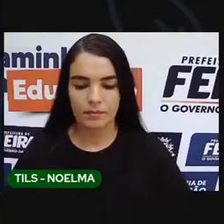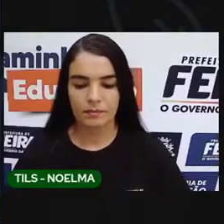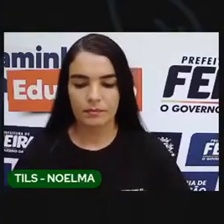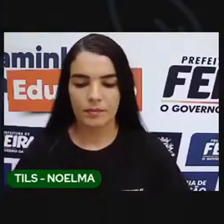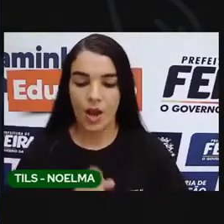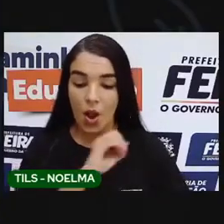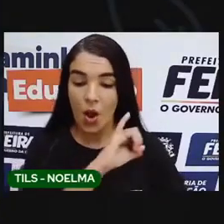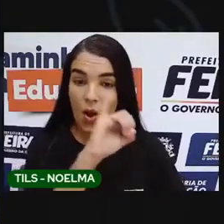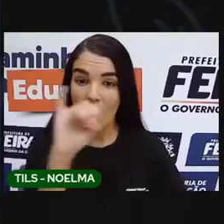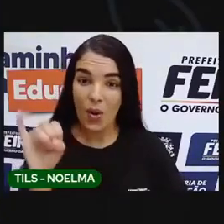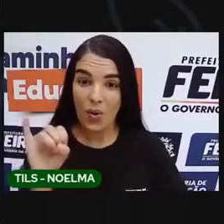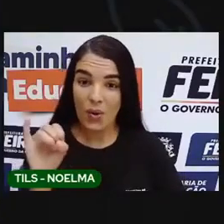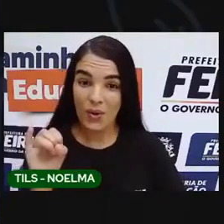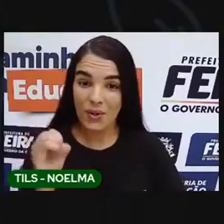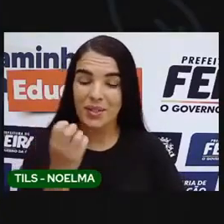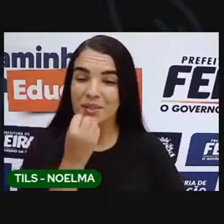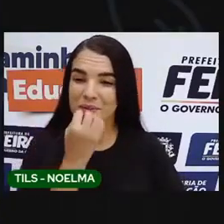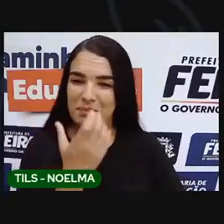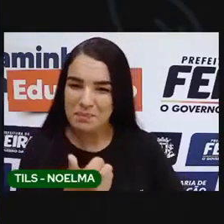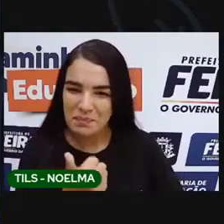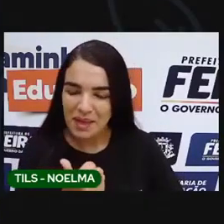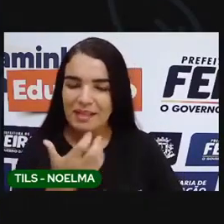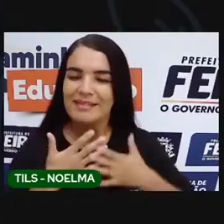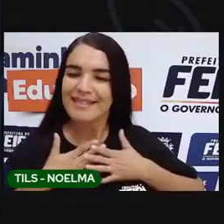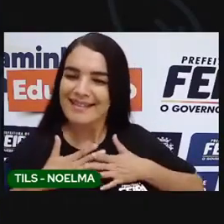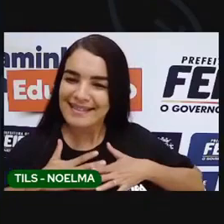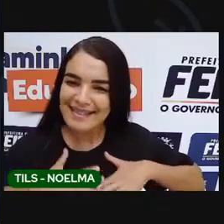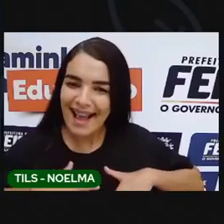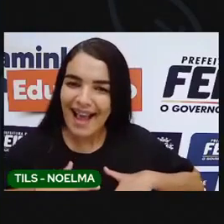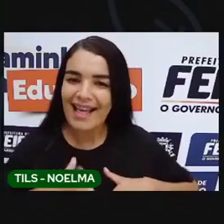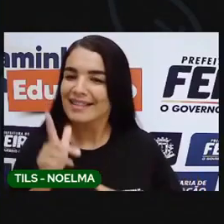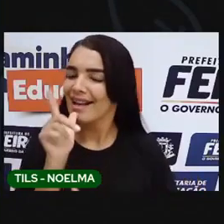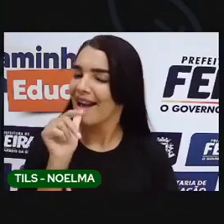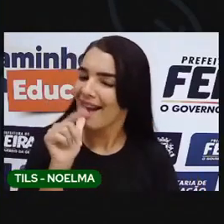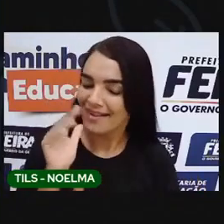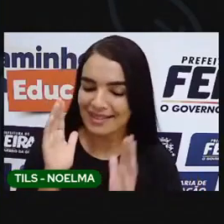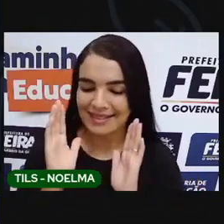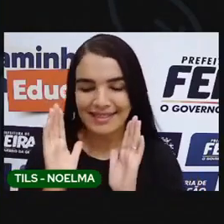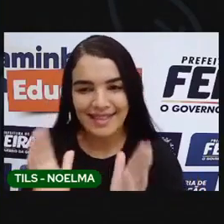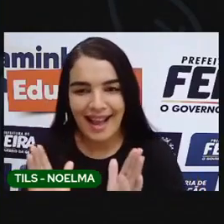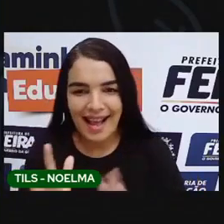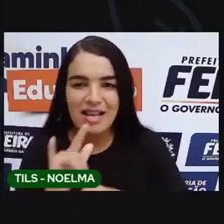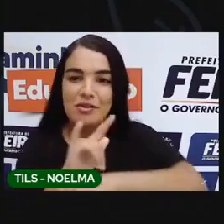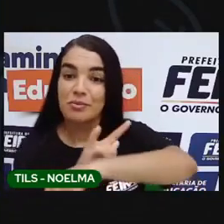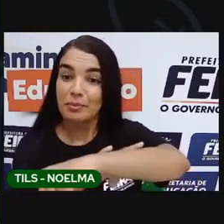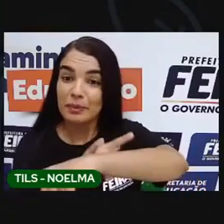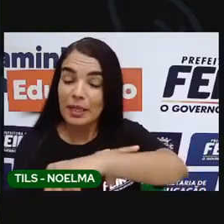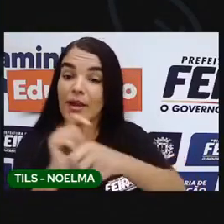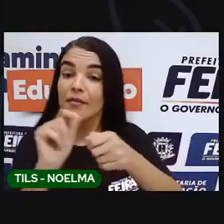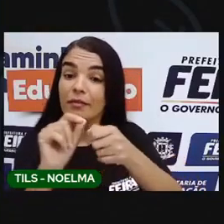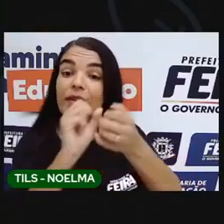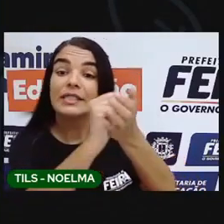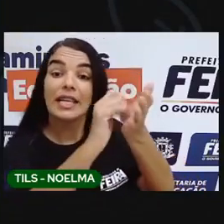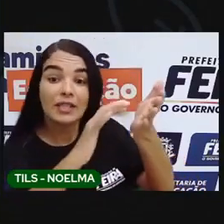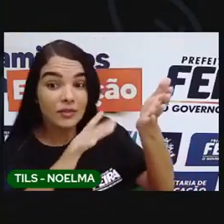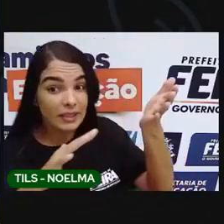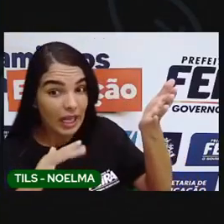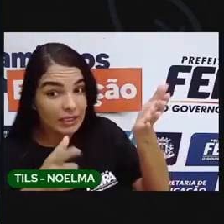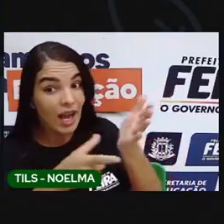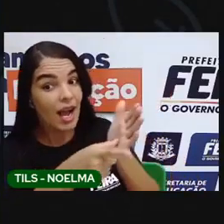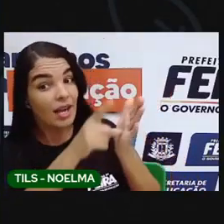Olá, galerinha, tudo bem com vocês? Descansados, já tomou aquela água, foi ao banheiro, fez a atividade